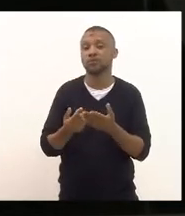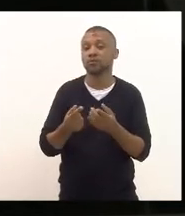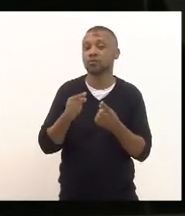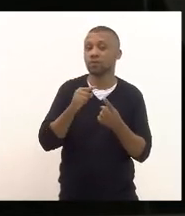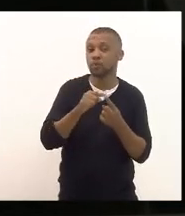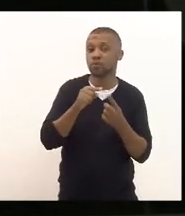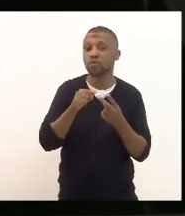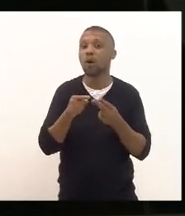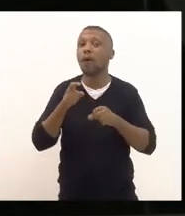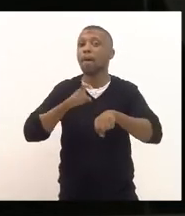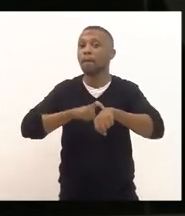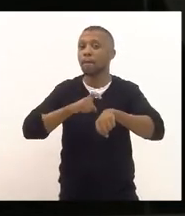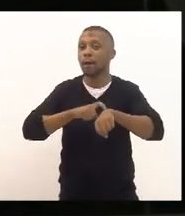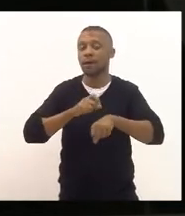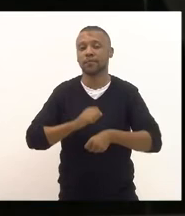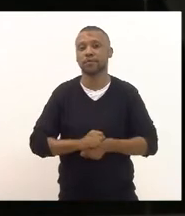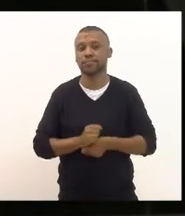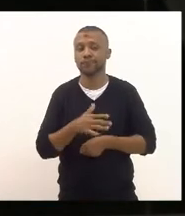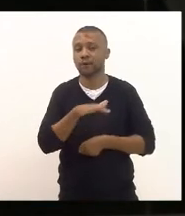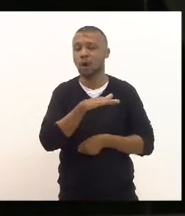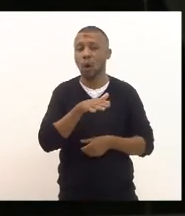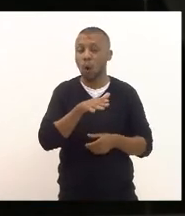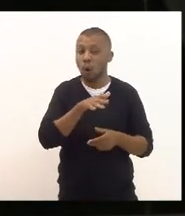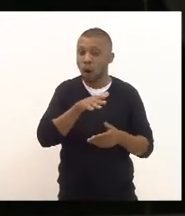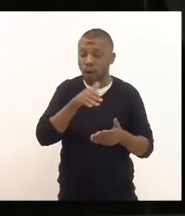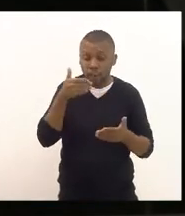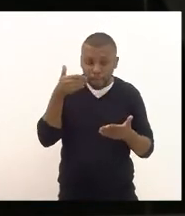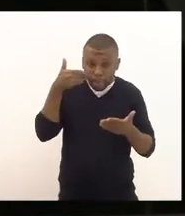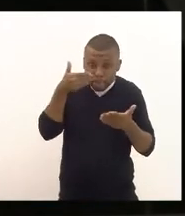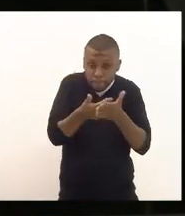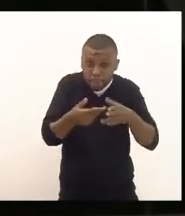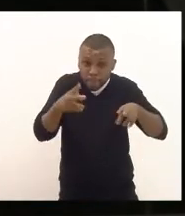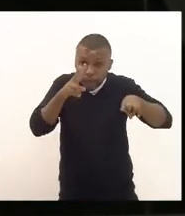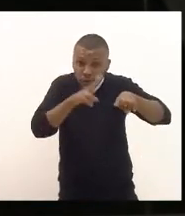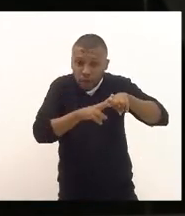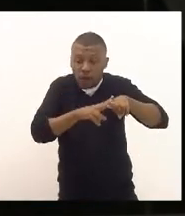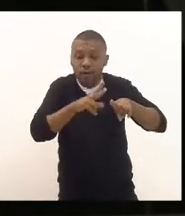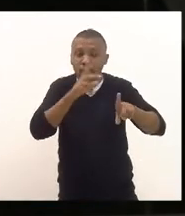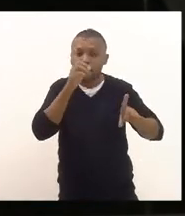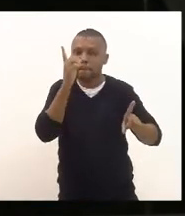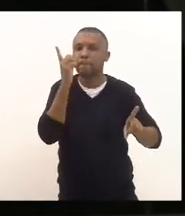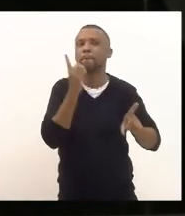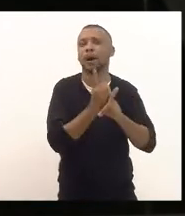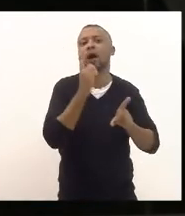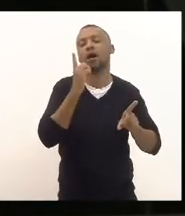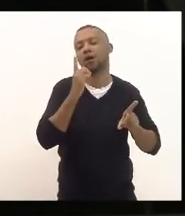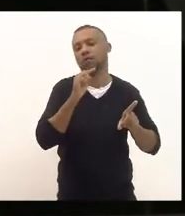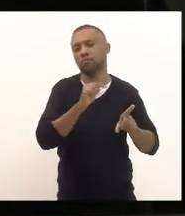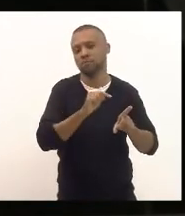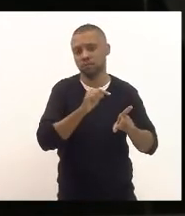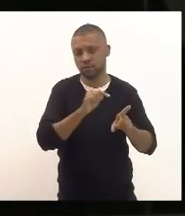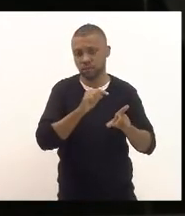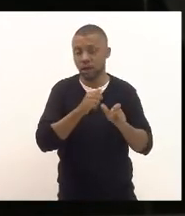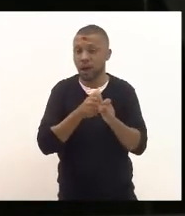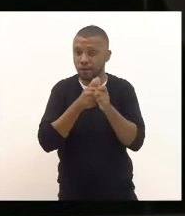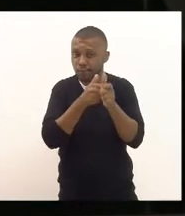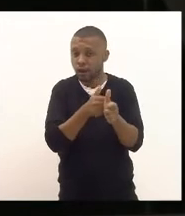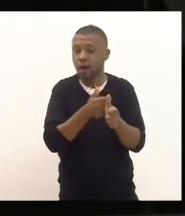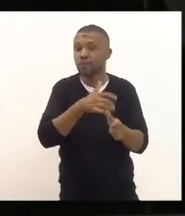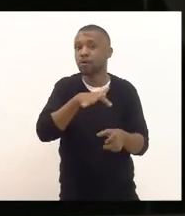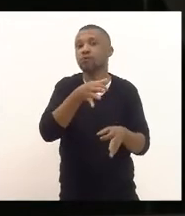momentos tanto do auto de prisão em flagrante quando ela necessário acompanhamento já em Fogo